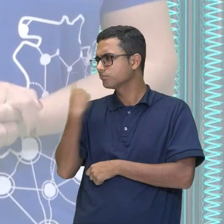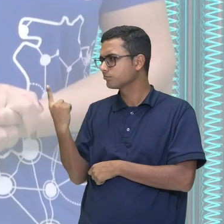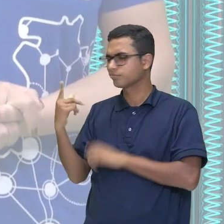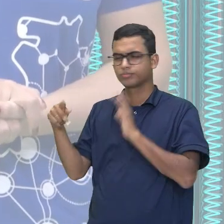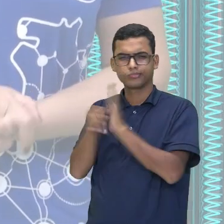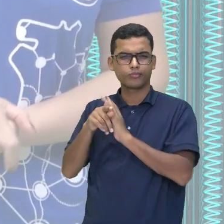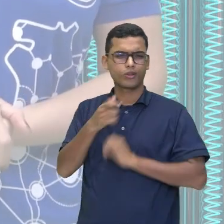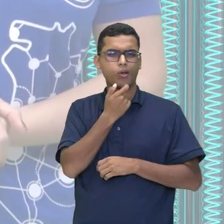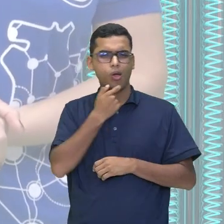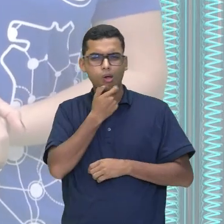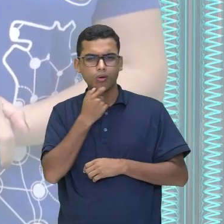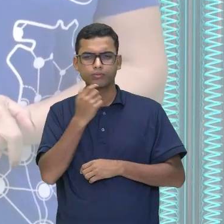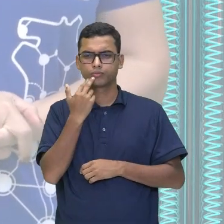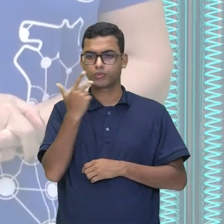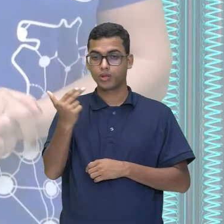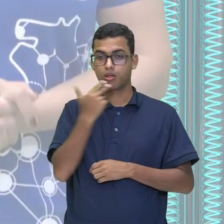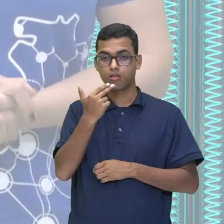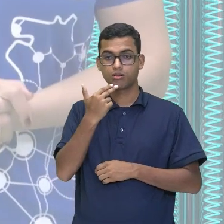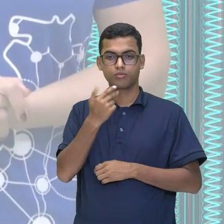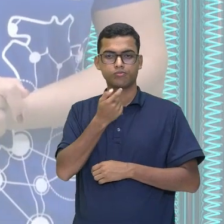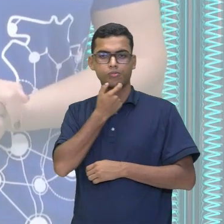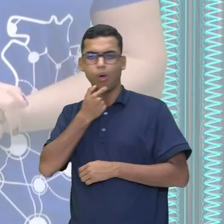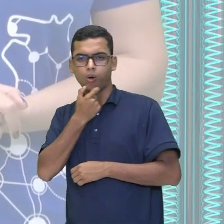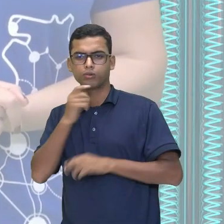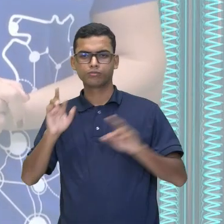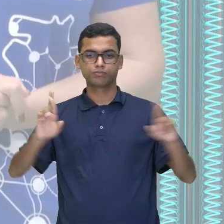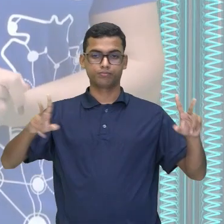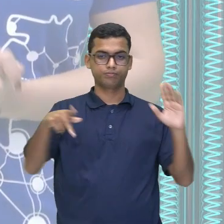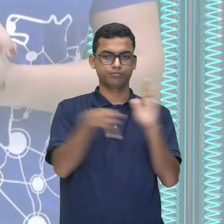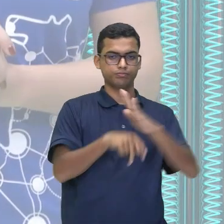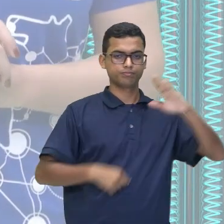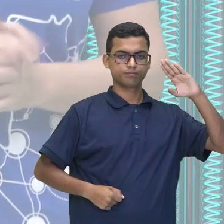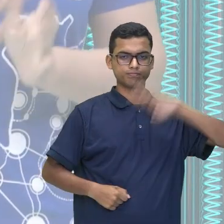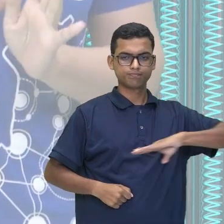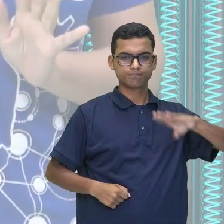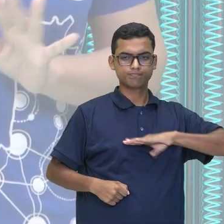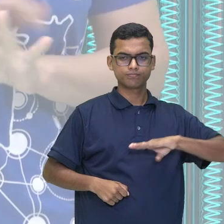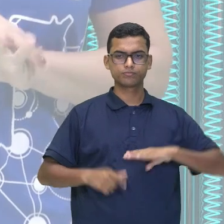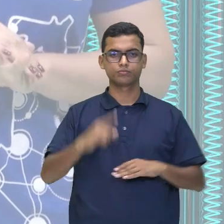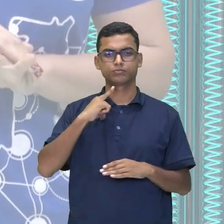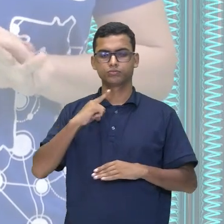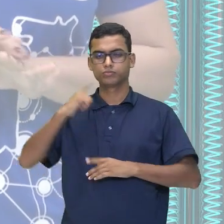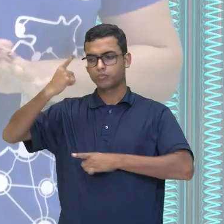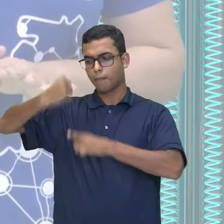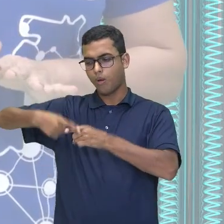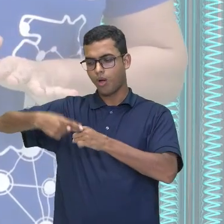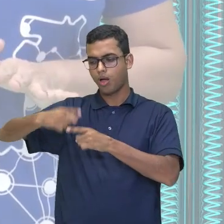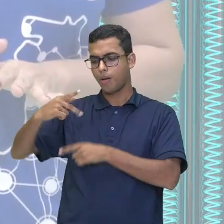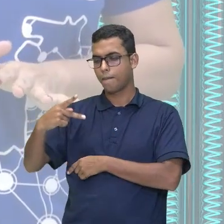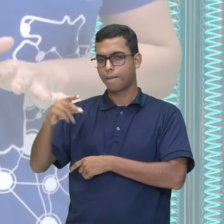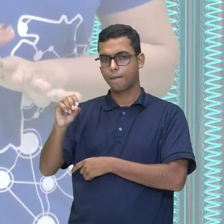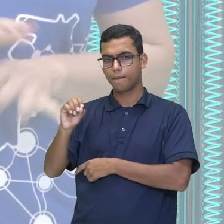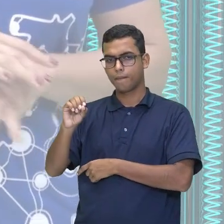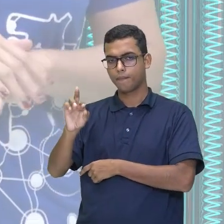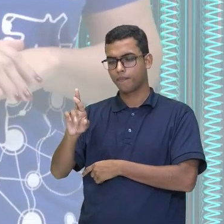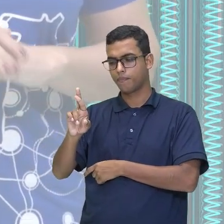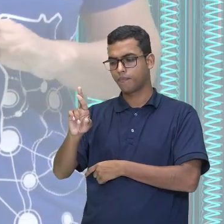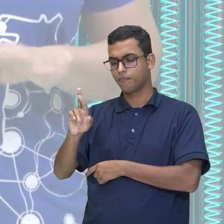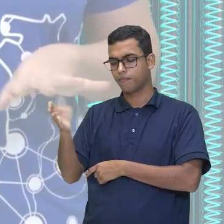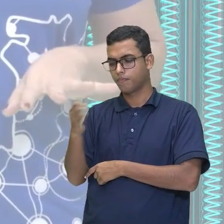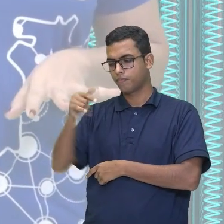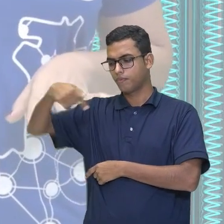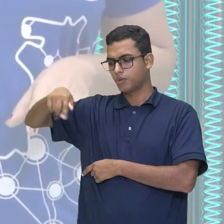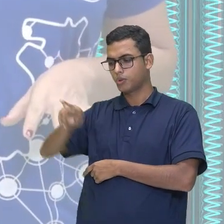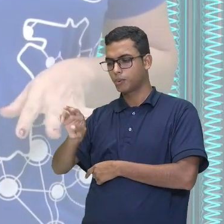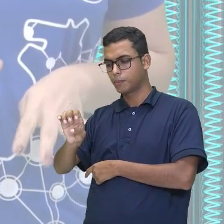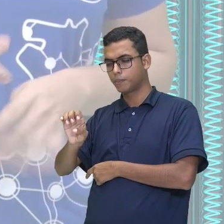inglesa, diferente da língua portuguesa, nós temos o porquê de duas maneiras e apenas duas maneiras. Como eu disse, eu